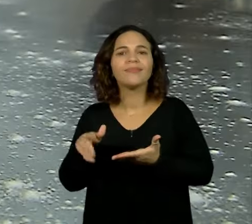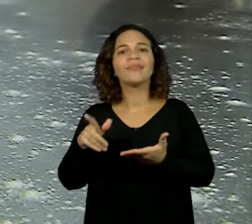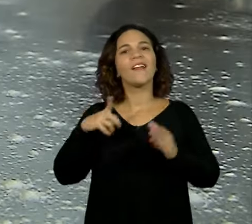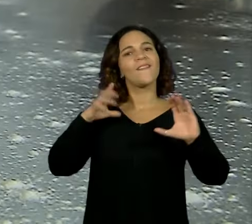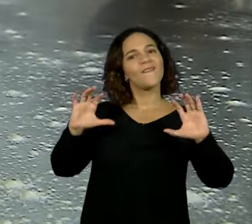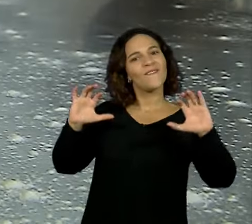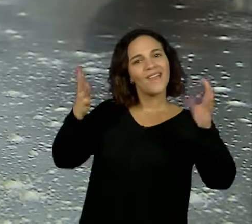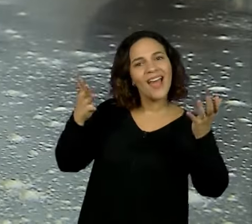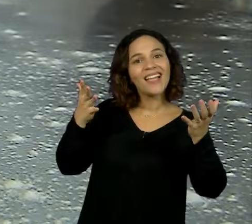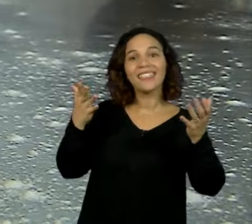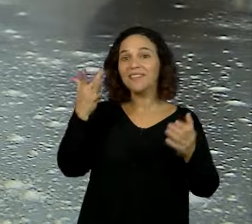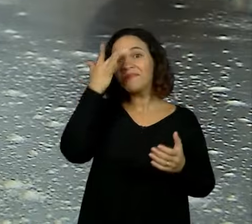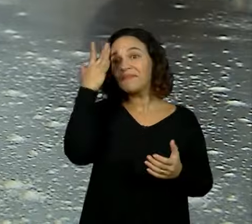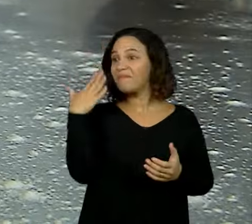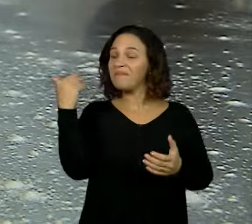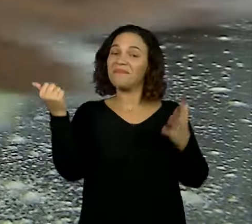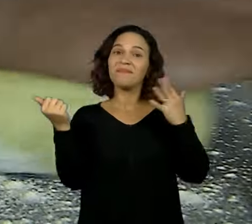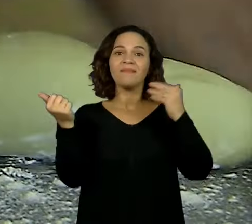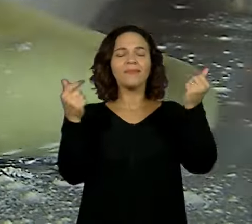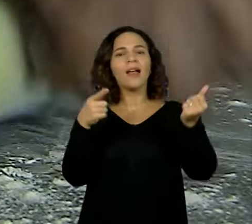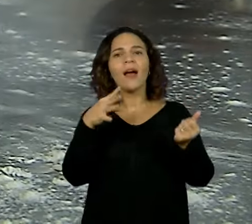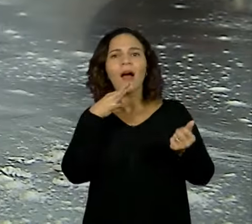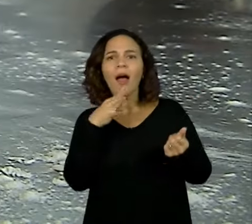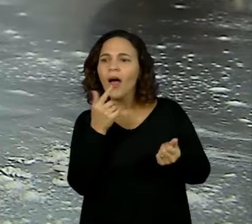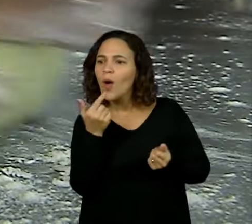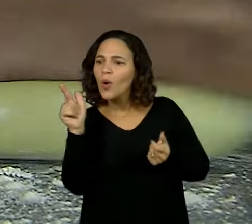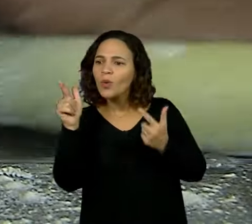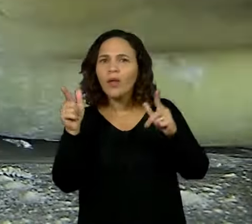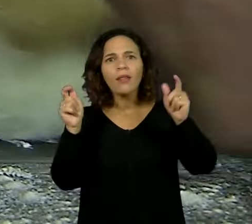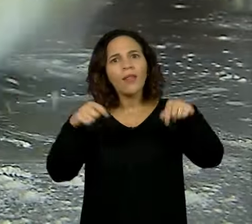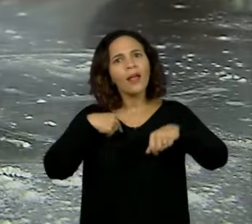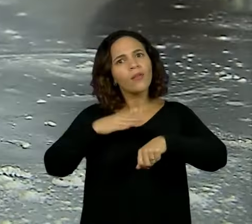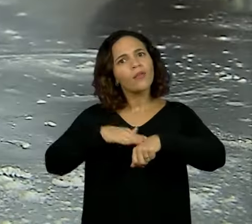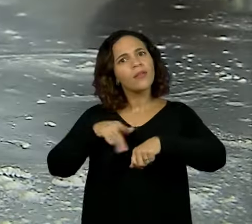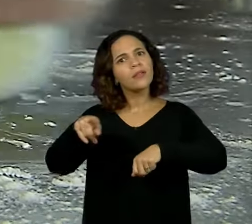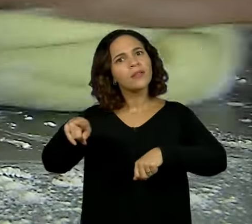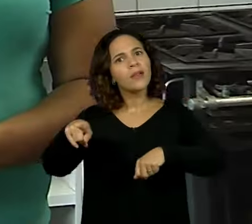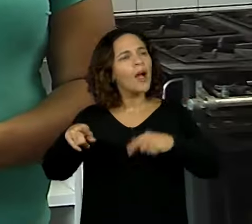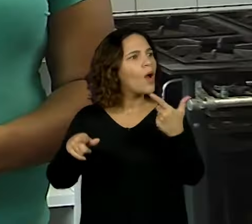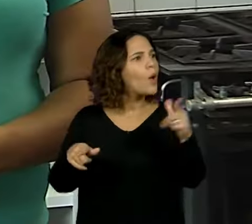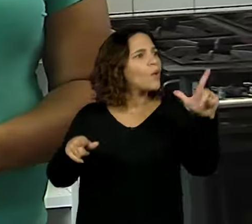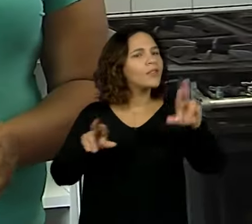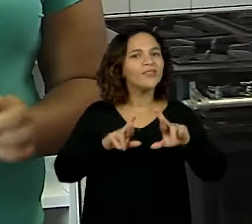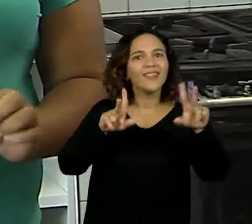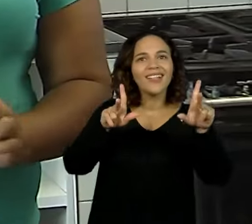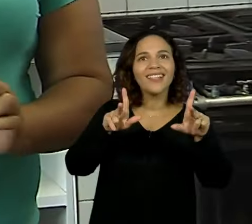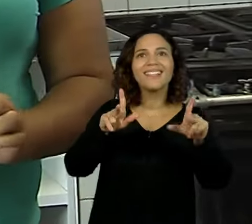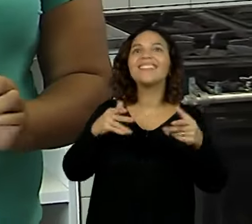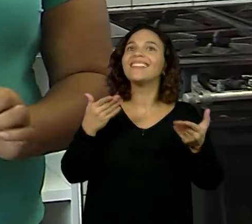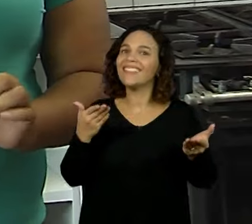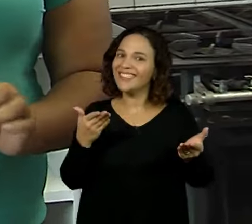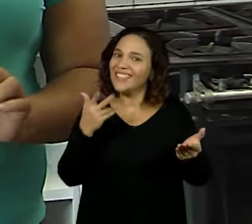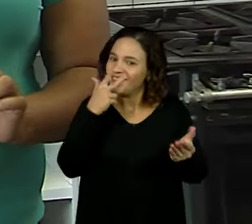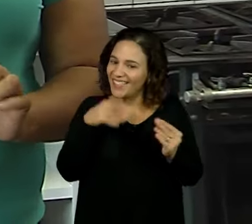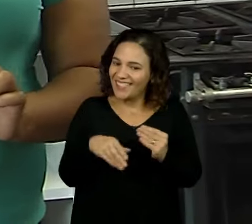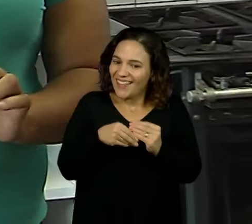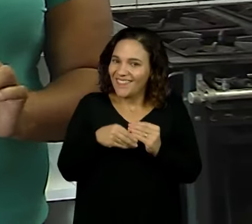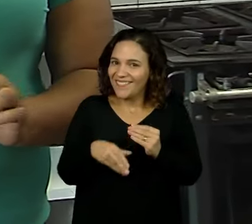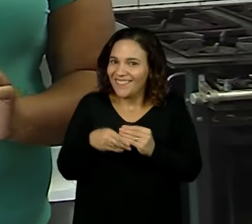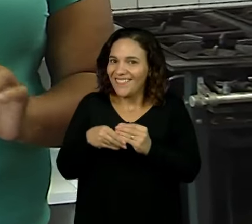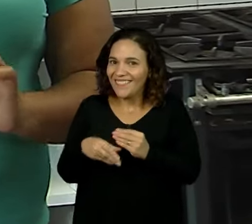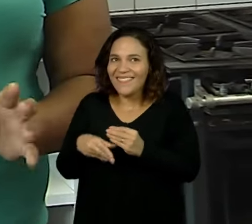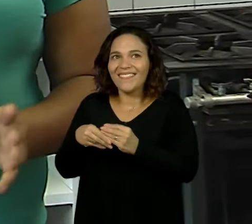festas. E aí você vai fazendo receitas, vai conhecendo, você vai vendo, pô, eu consigo trabalhar com isso aqui também. Então, assim, já é mais um, né, mais